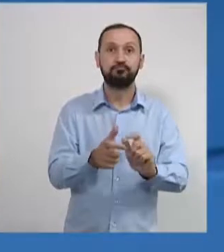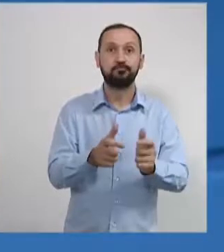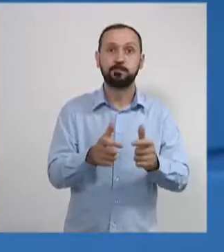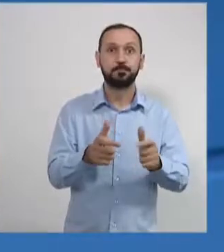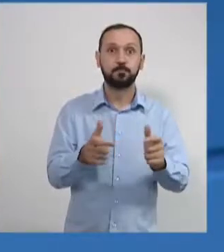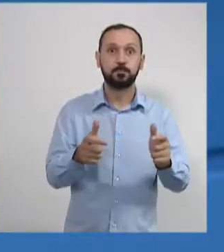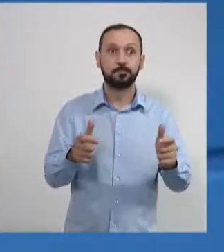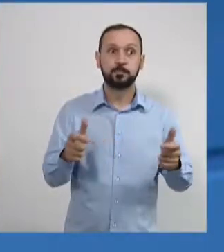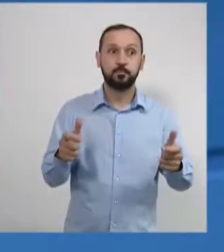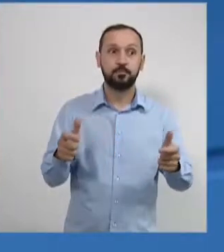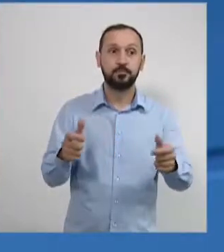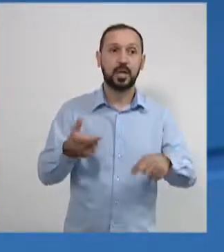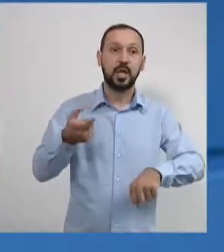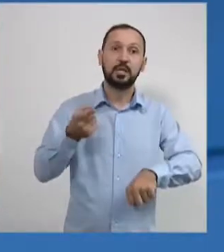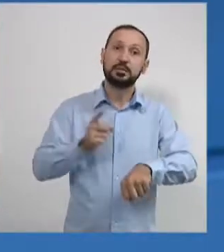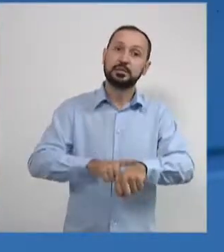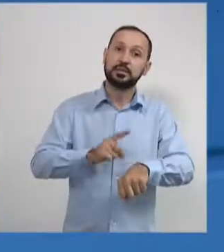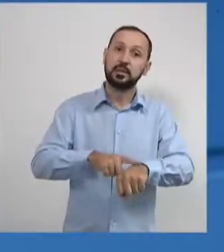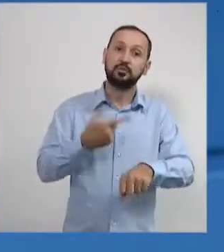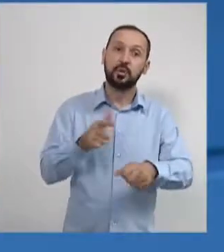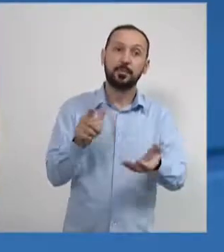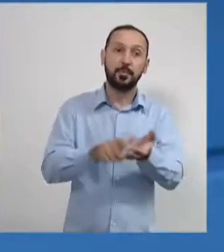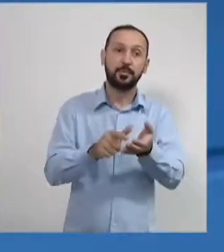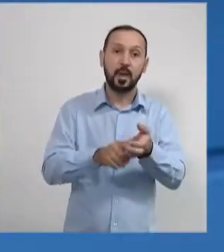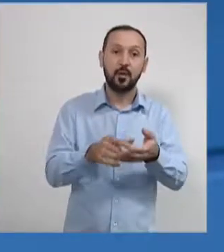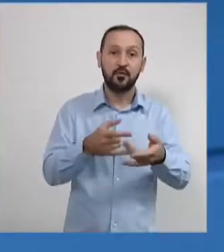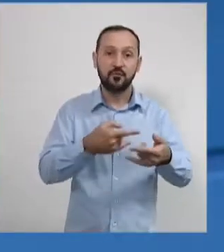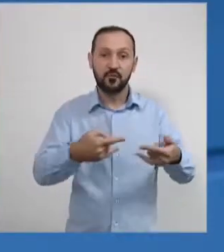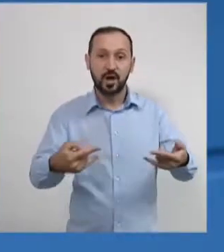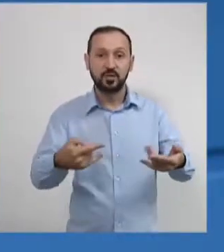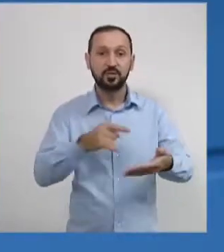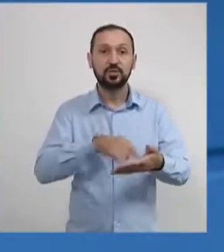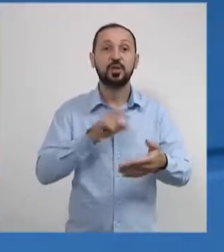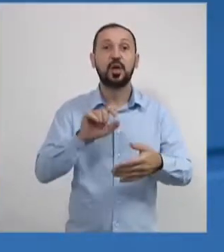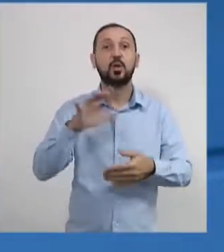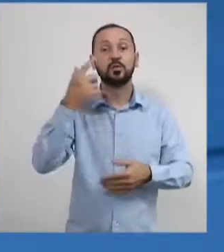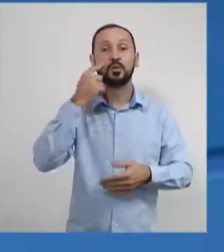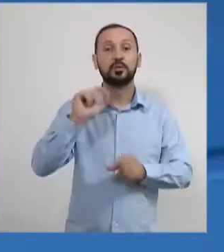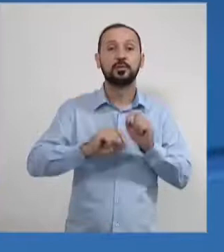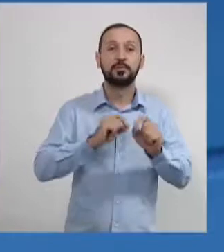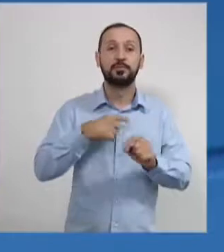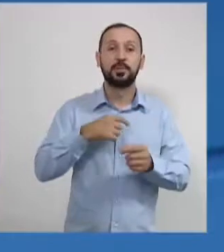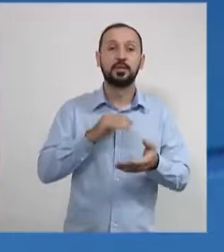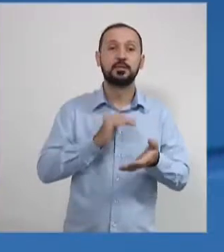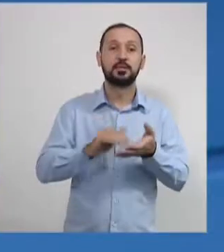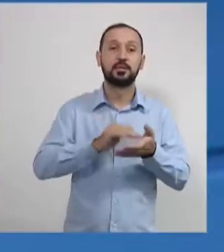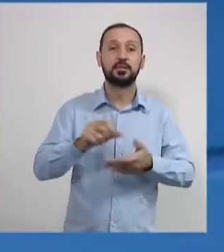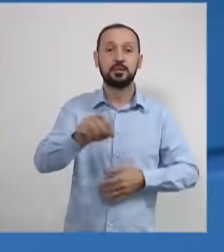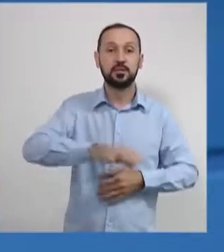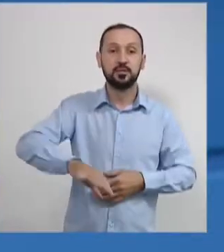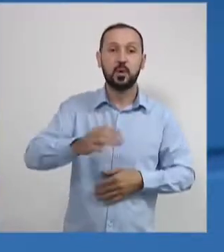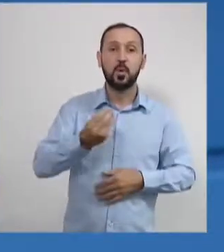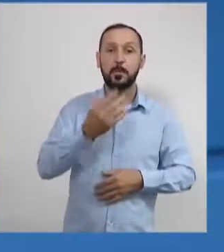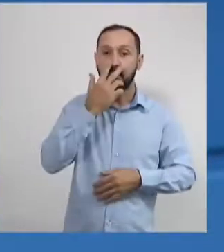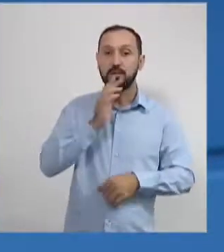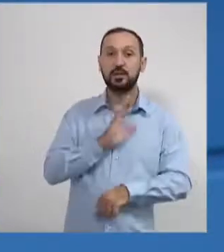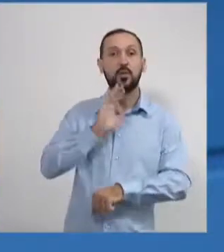não tinha, na hora não tinha as fichas, e aí depois sobrou para quem? Sobrou para a Secretaria de Assistência Social, como se ela